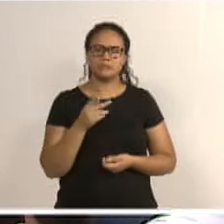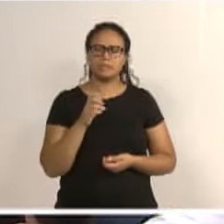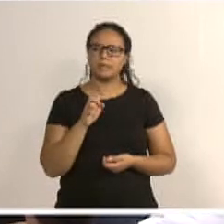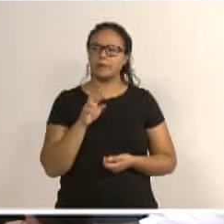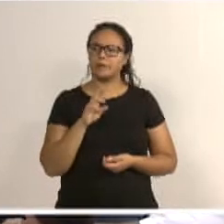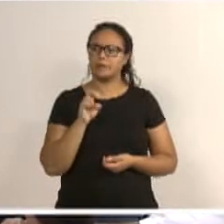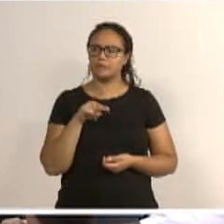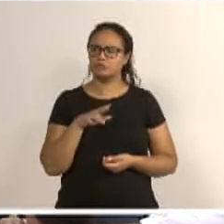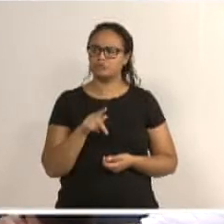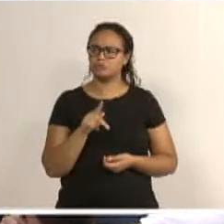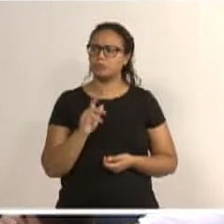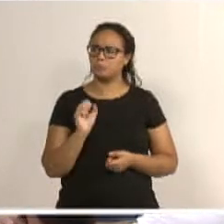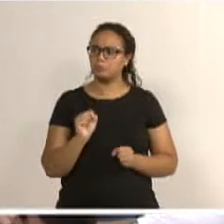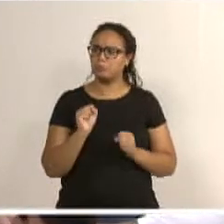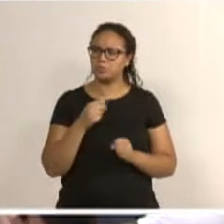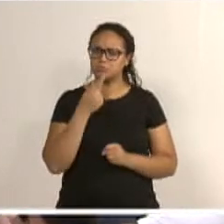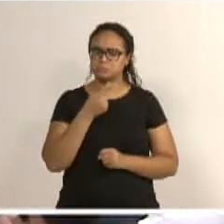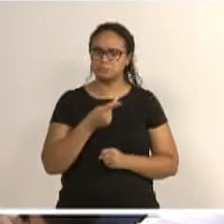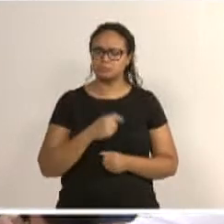ir ali.